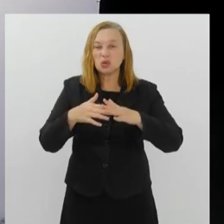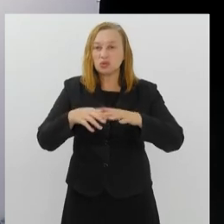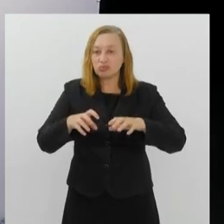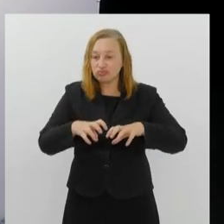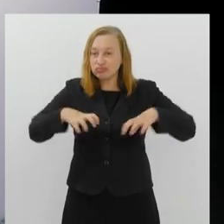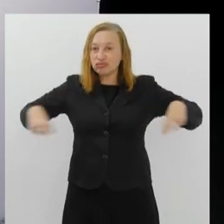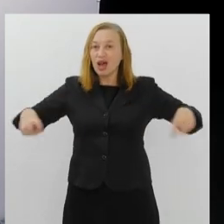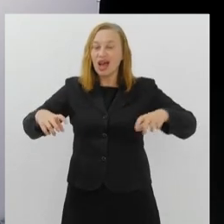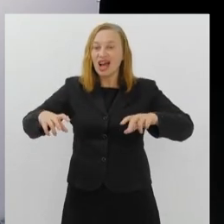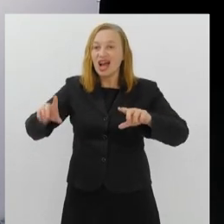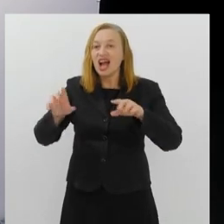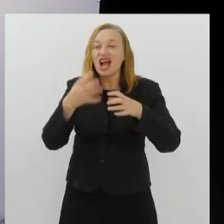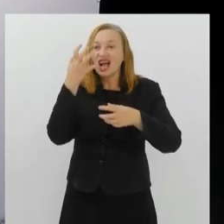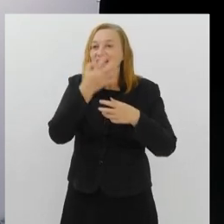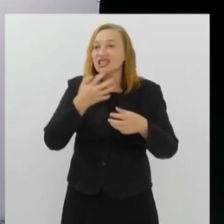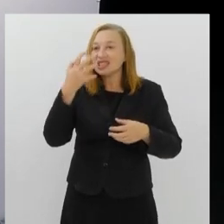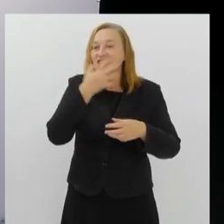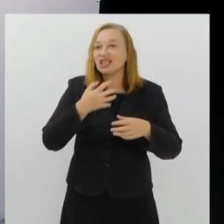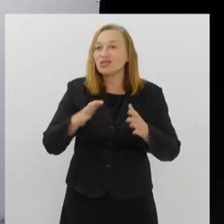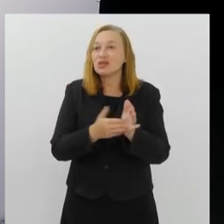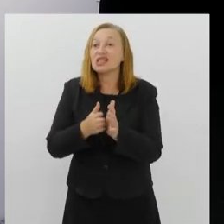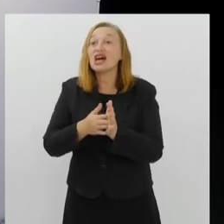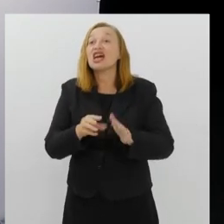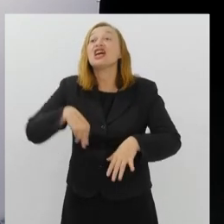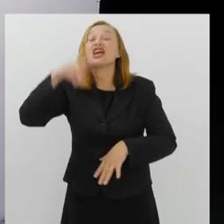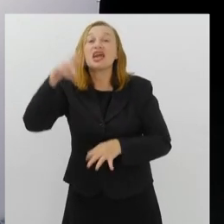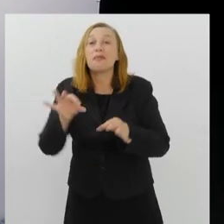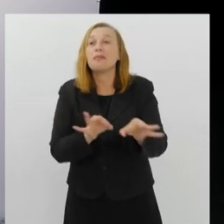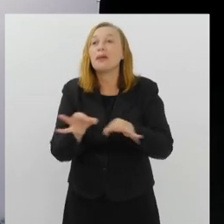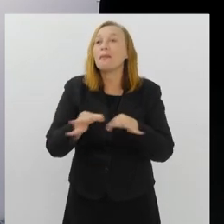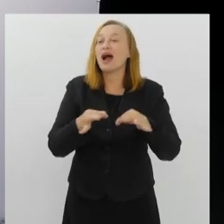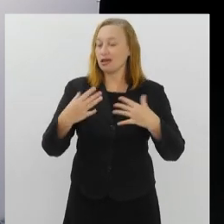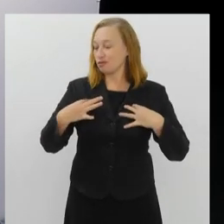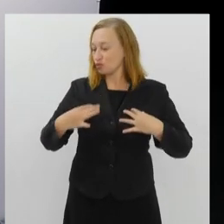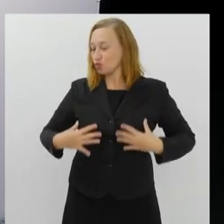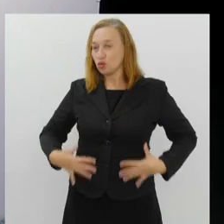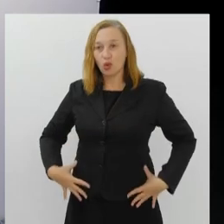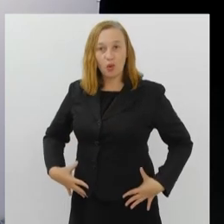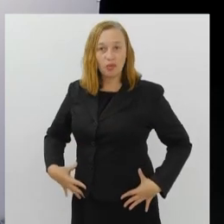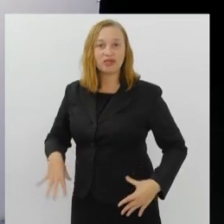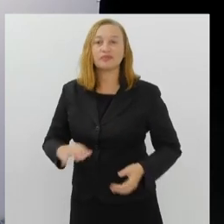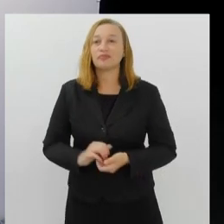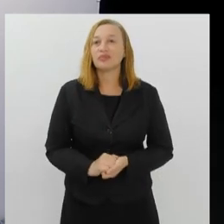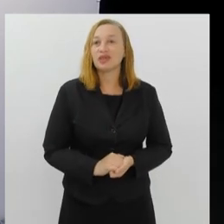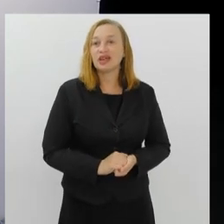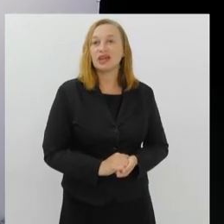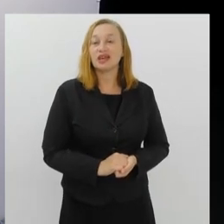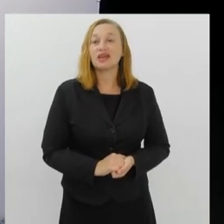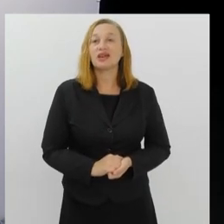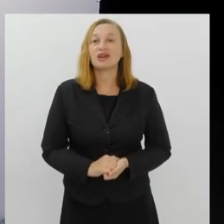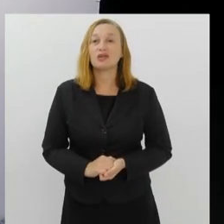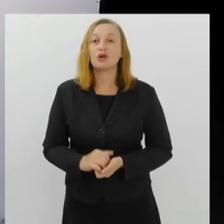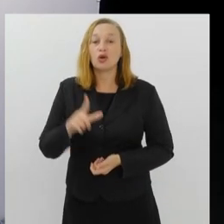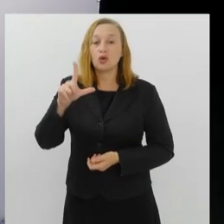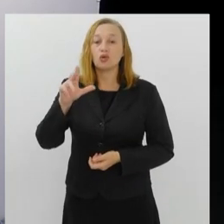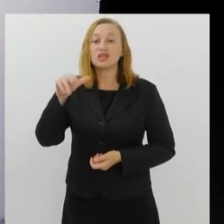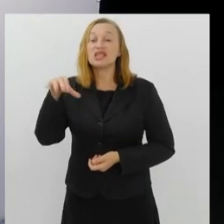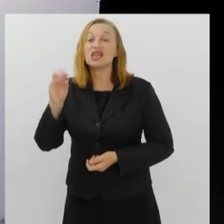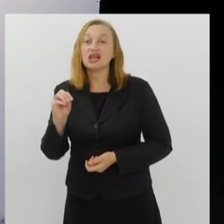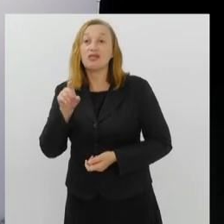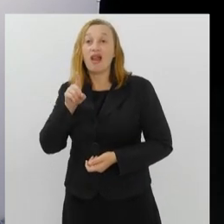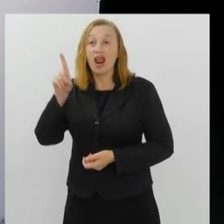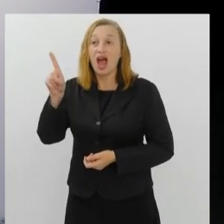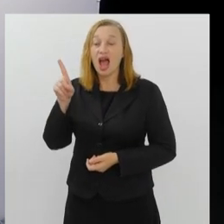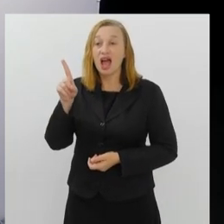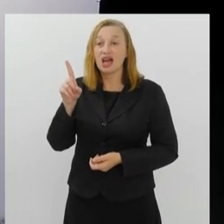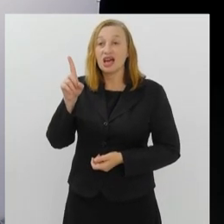cantando um samba. E essa, Pia? Quem prepara os seus looks? Meus looks, quem prepara é o Luciano, lá